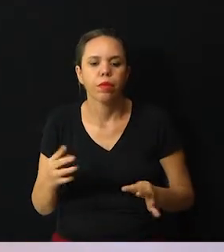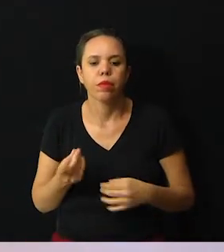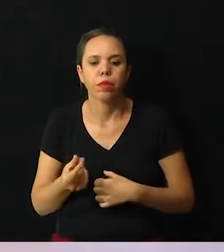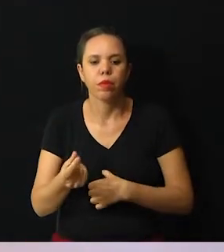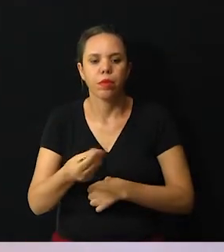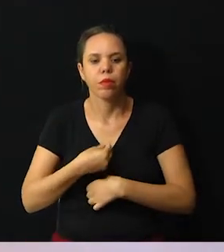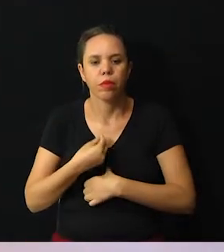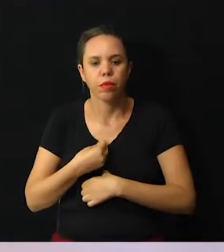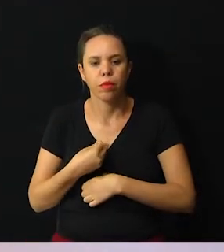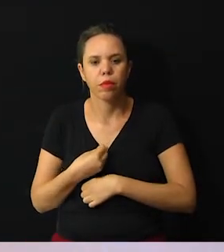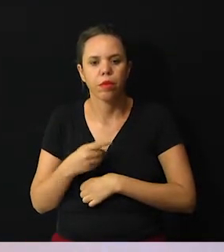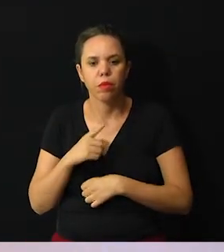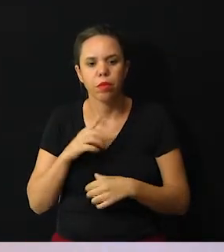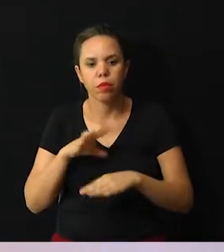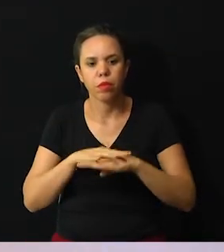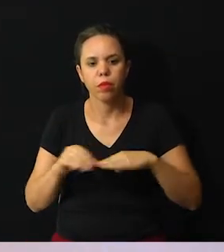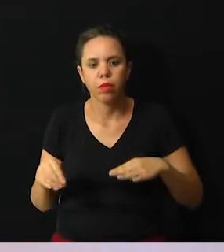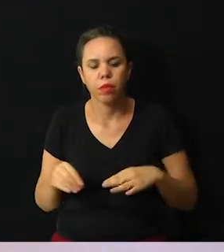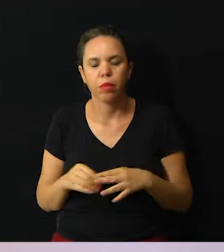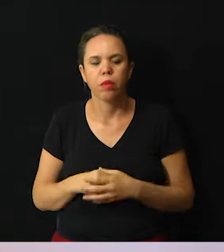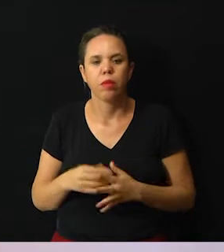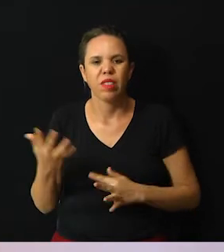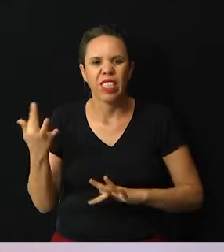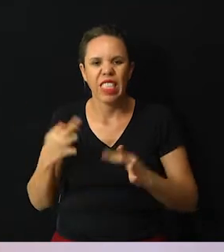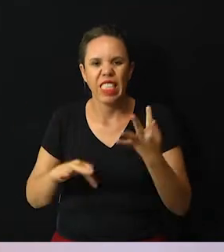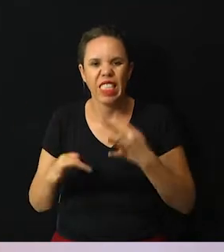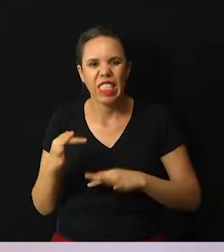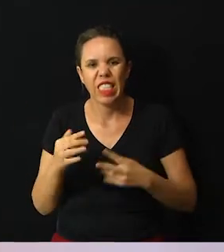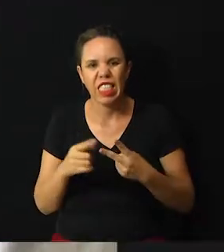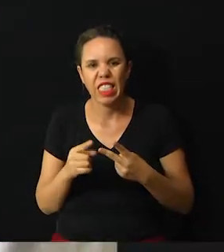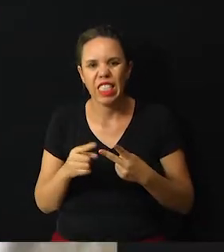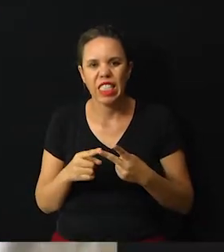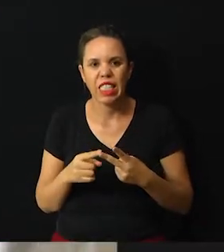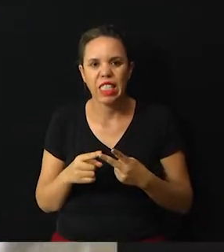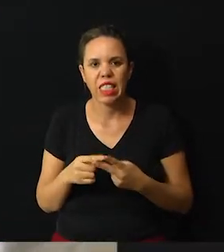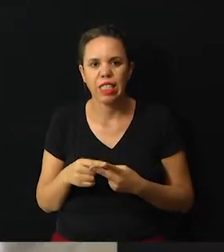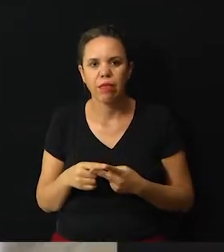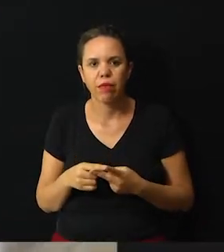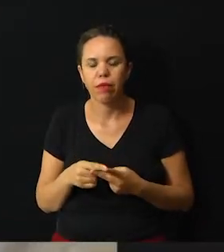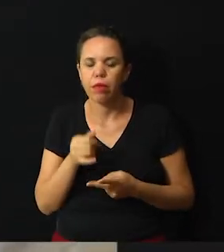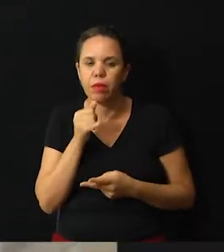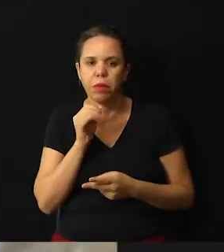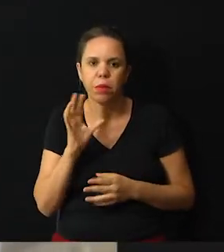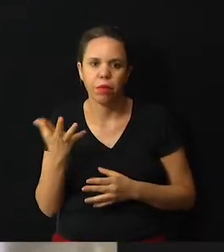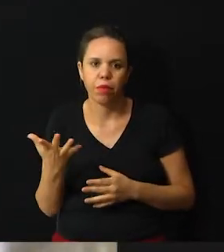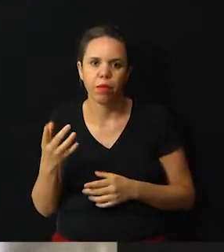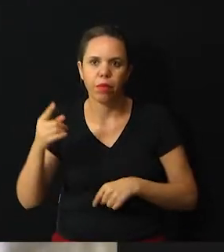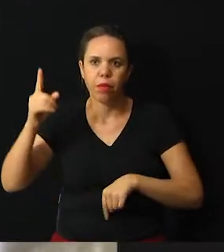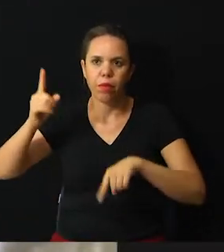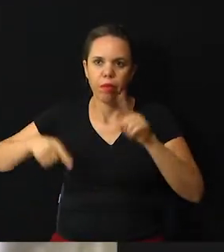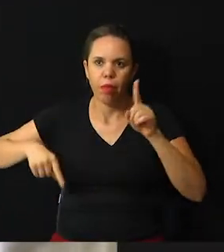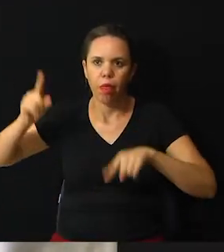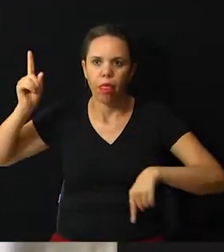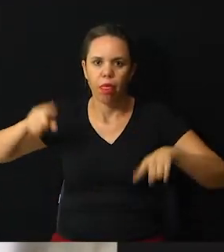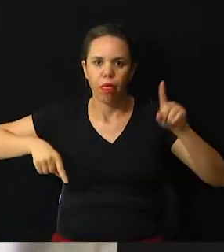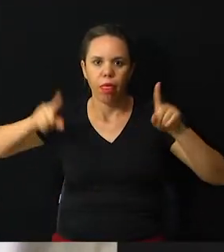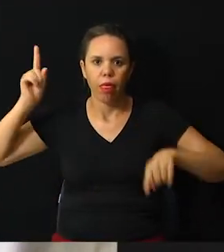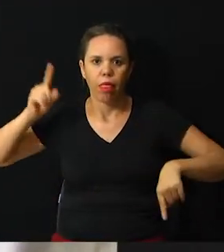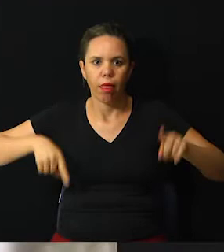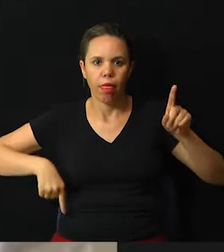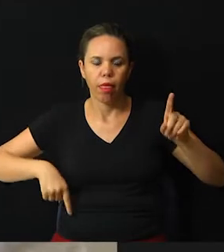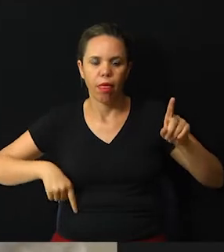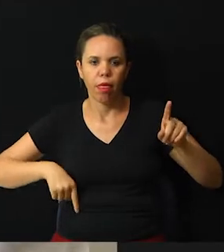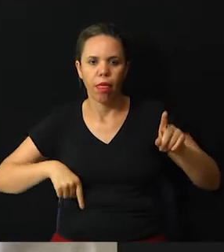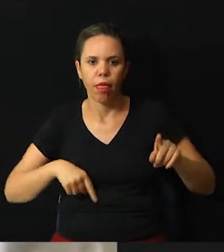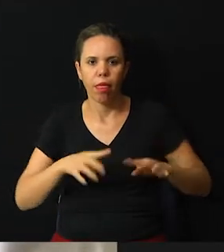tratamento para o resto da vida também ou tem cura a fibromialgia? Sabe que a fibromialgia funciona o seguinte, né? Ela tem altos e baixos, né? Então,